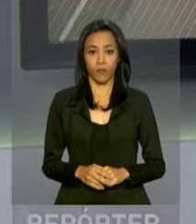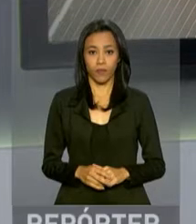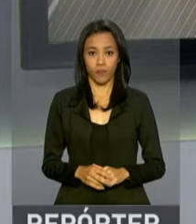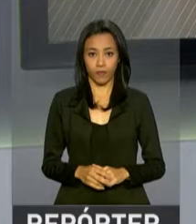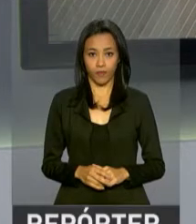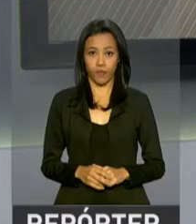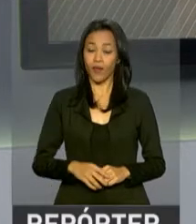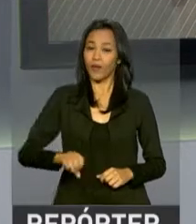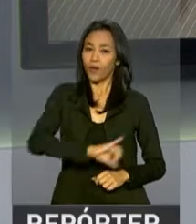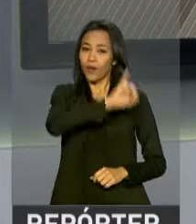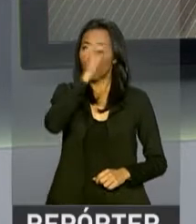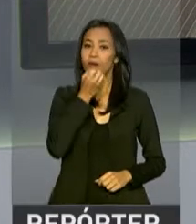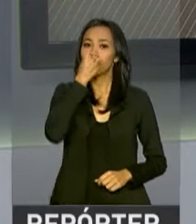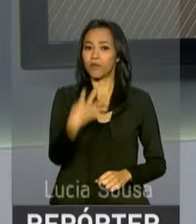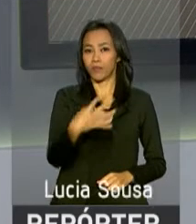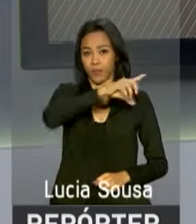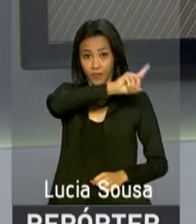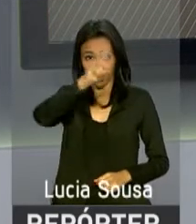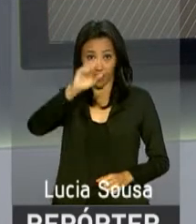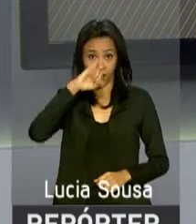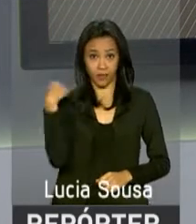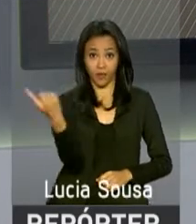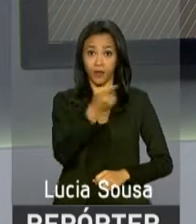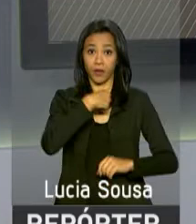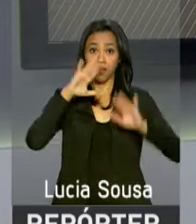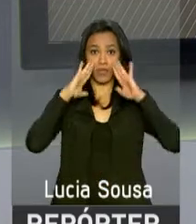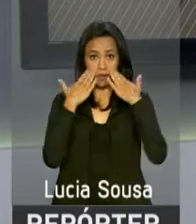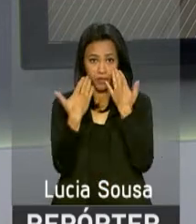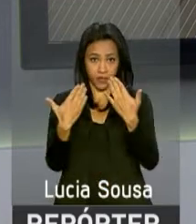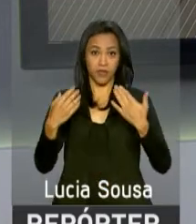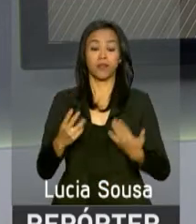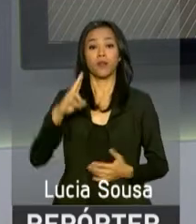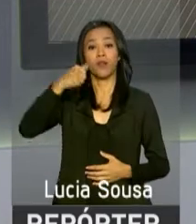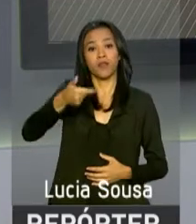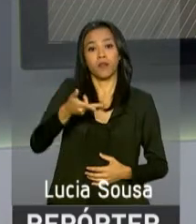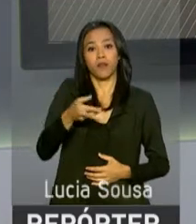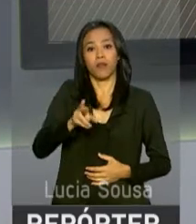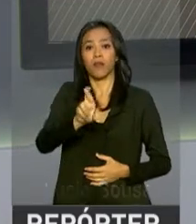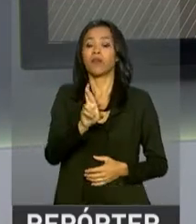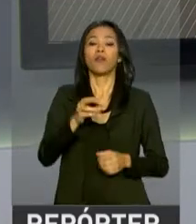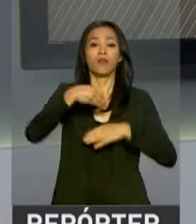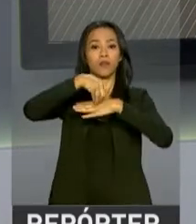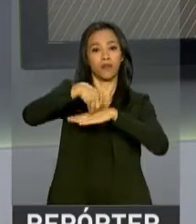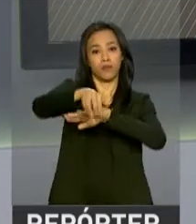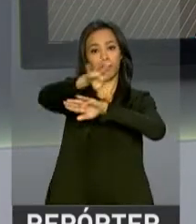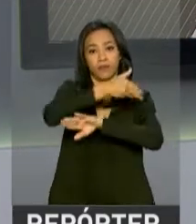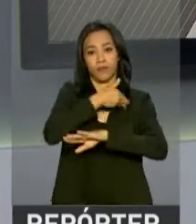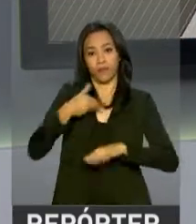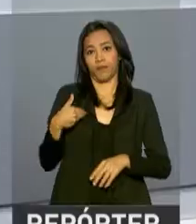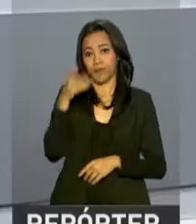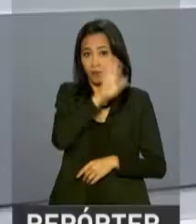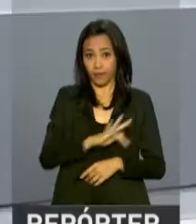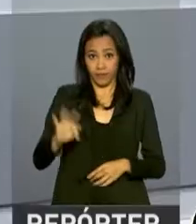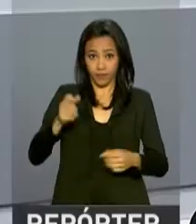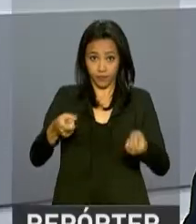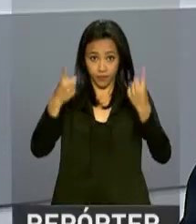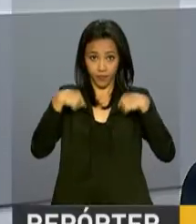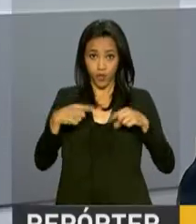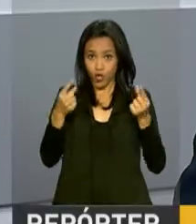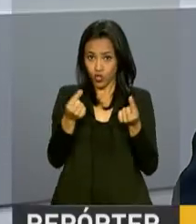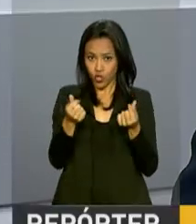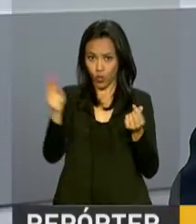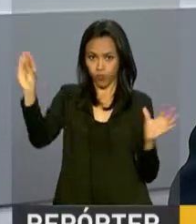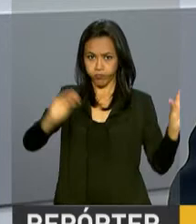olá bom dia estamos de volta com mais uma edição do repórter nbr com as notícias do governo federal os investimentos